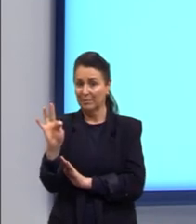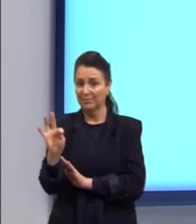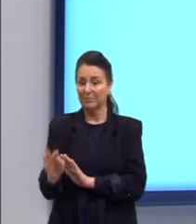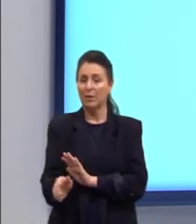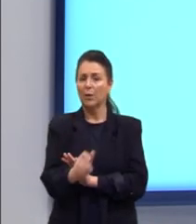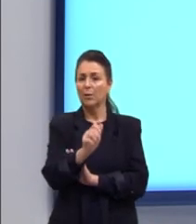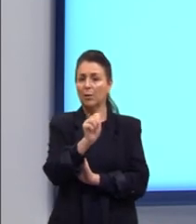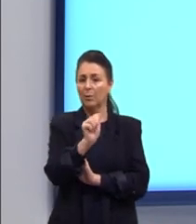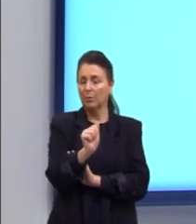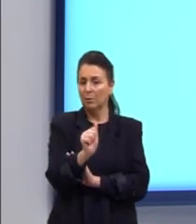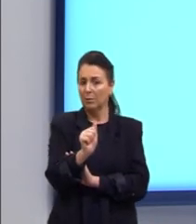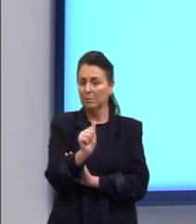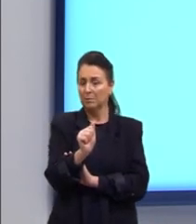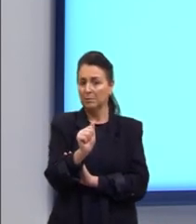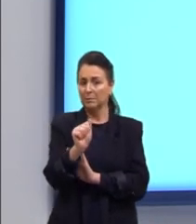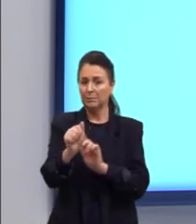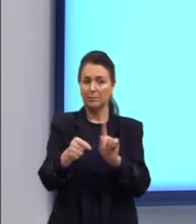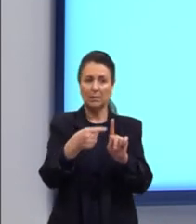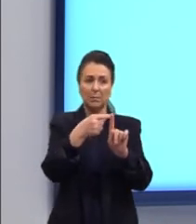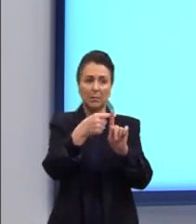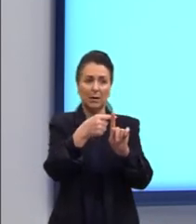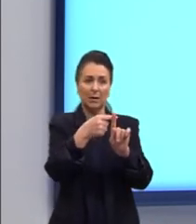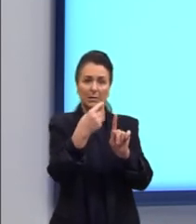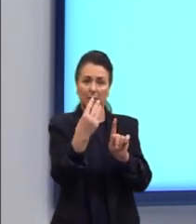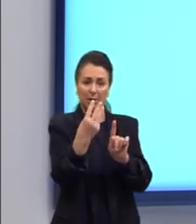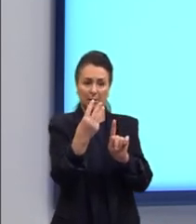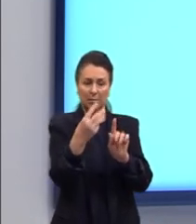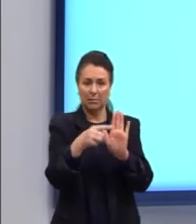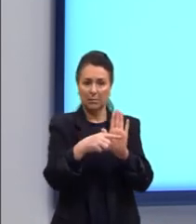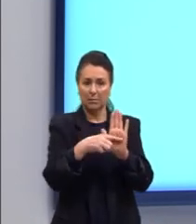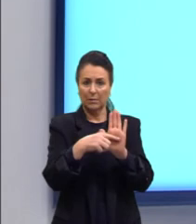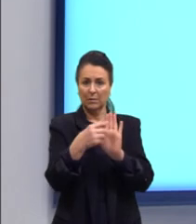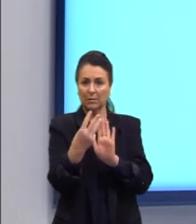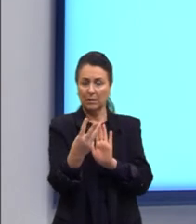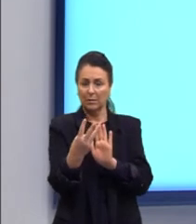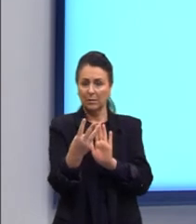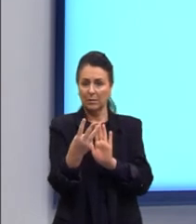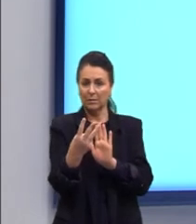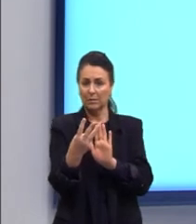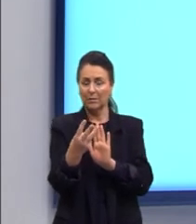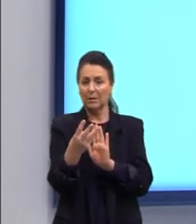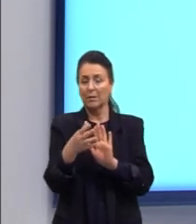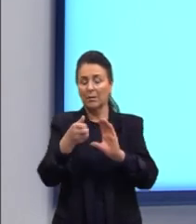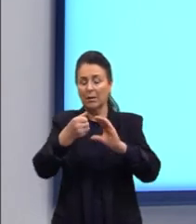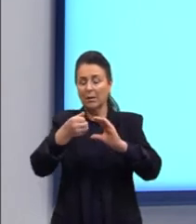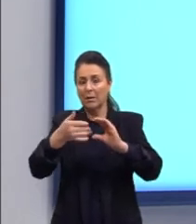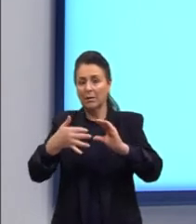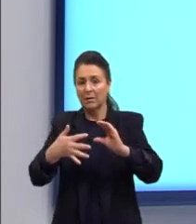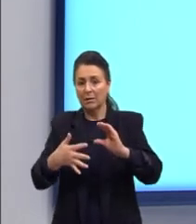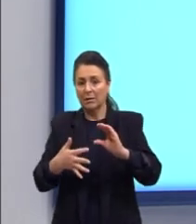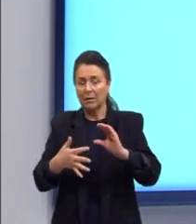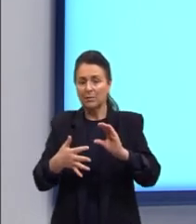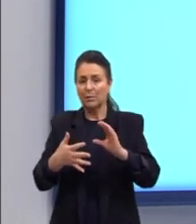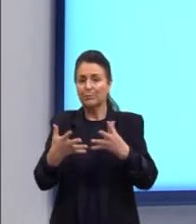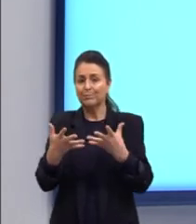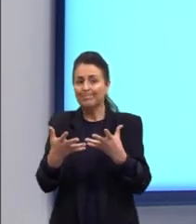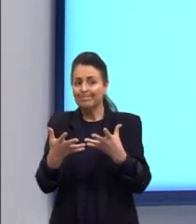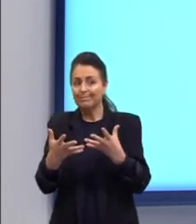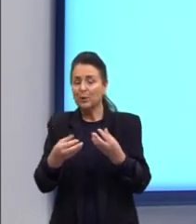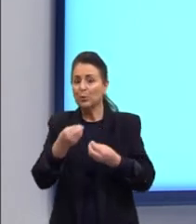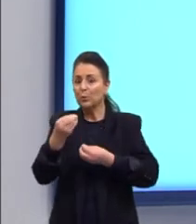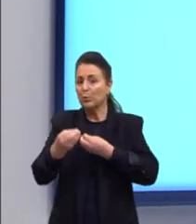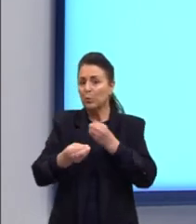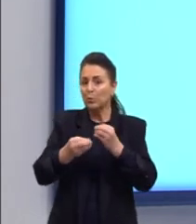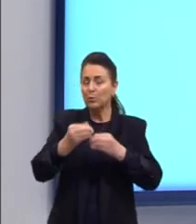o a ele seria mais três ou menos três mas o menos então caracteriza a o comportamento da nossa